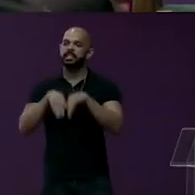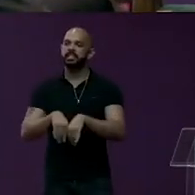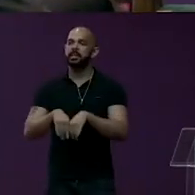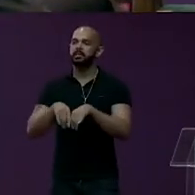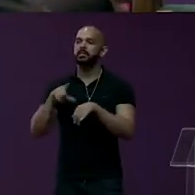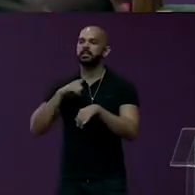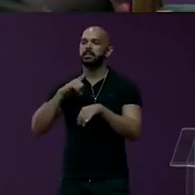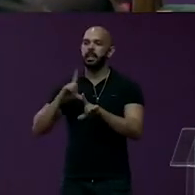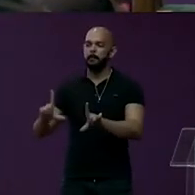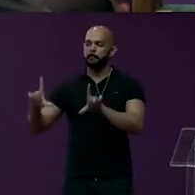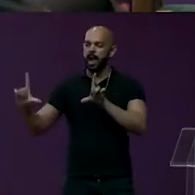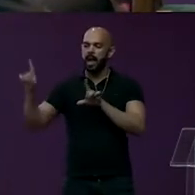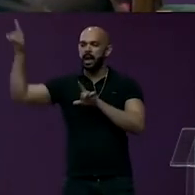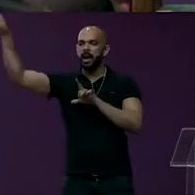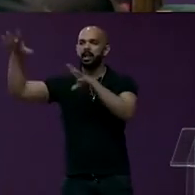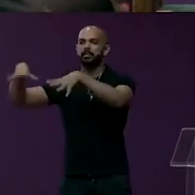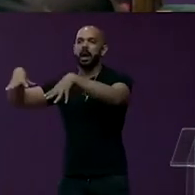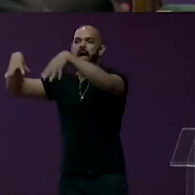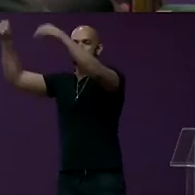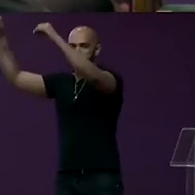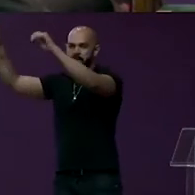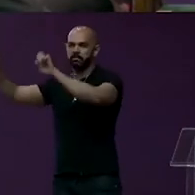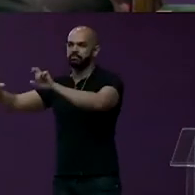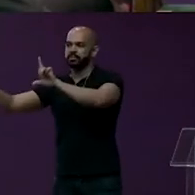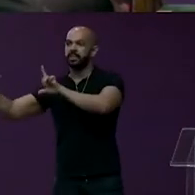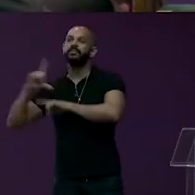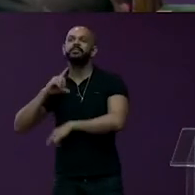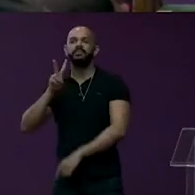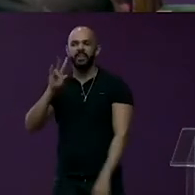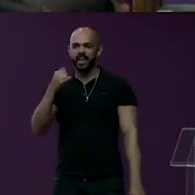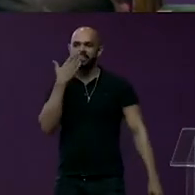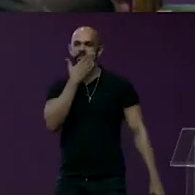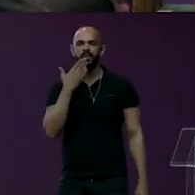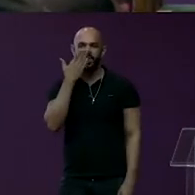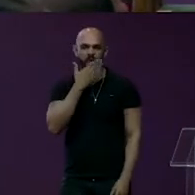da placa comemorativa lá no Castelo. E vai ter bolo.